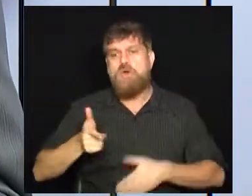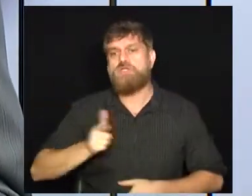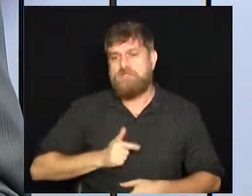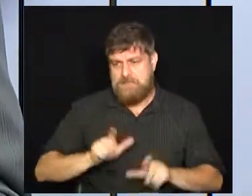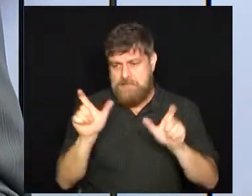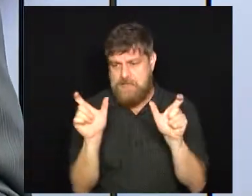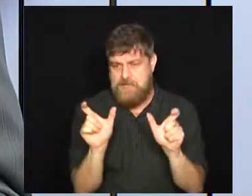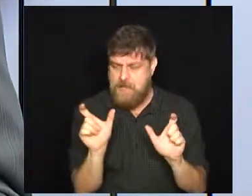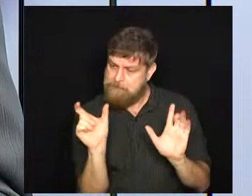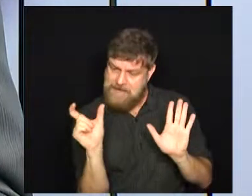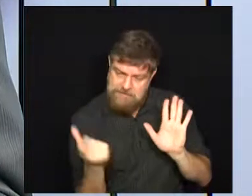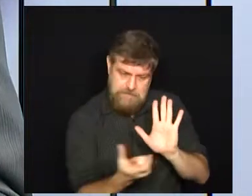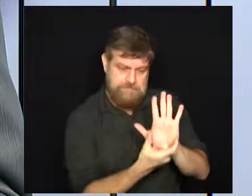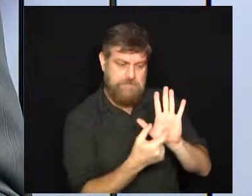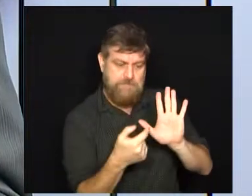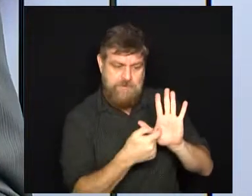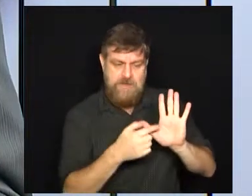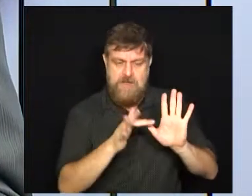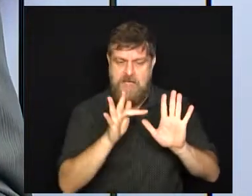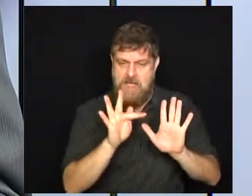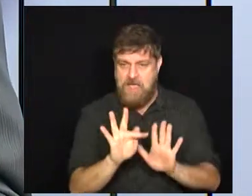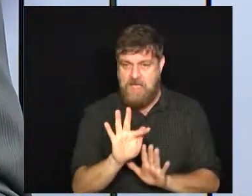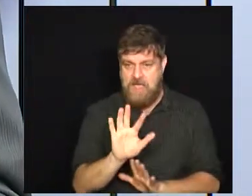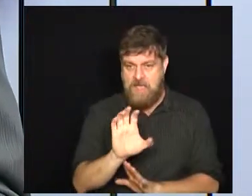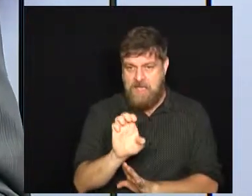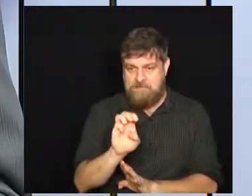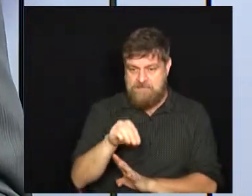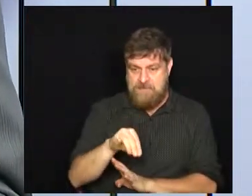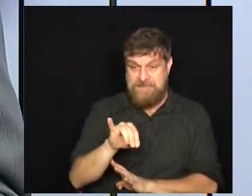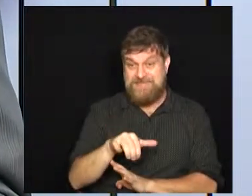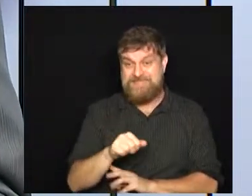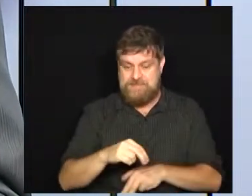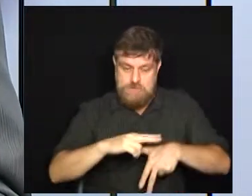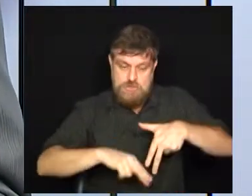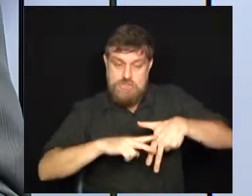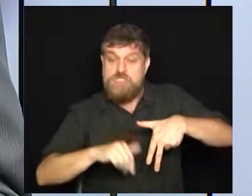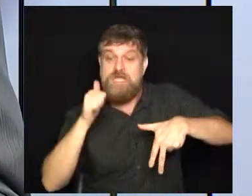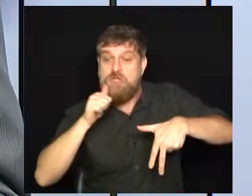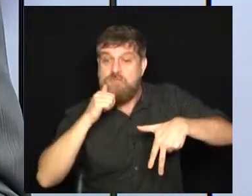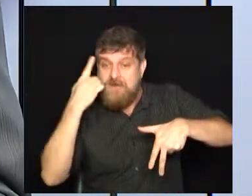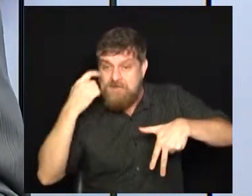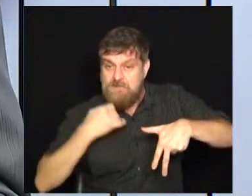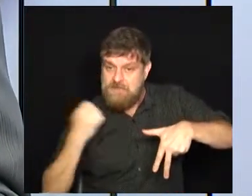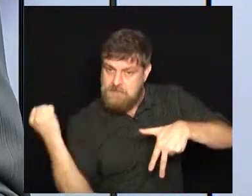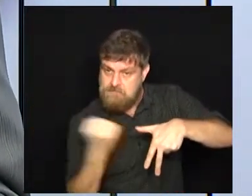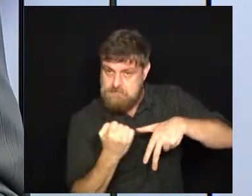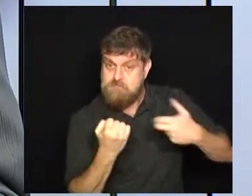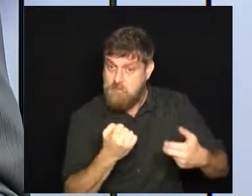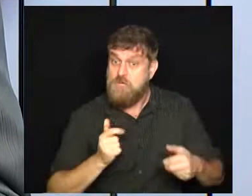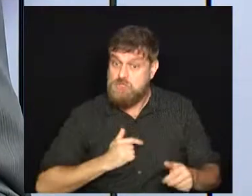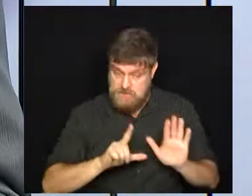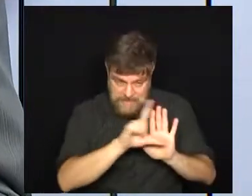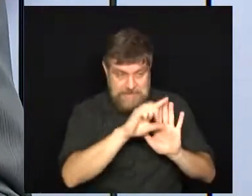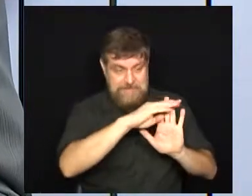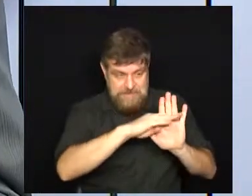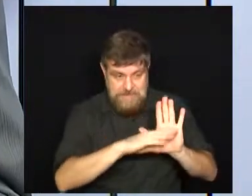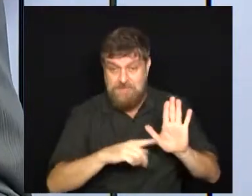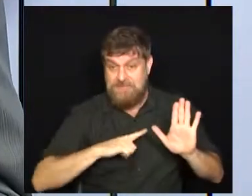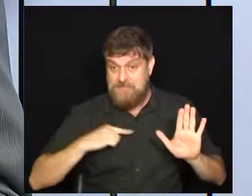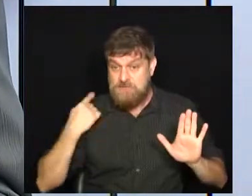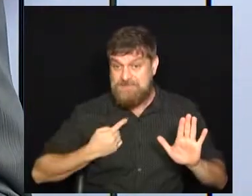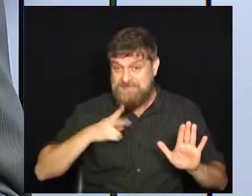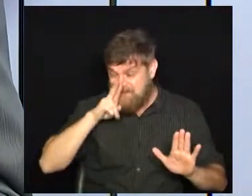feminicídio, mas o momento de retrocesso nós precisamos fortalecer cada vez mais as políticas públicas. E